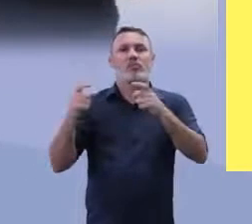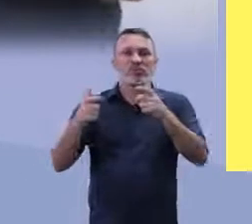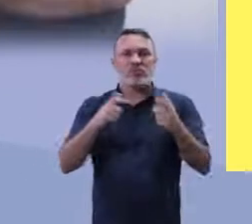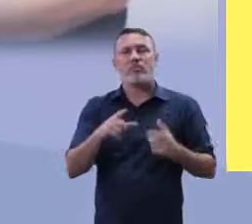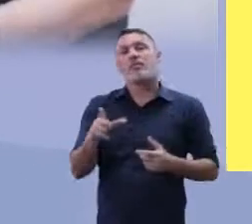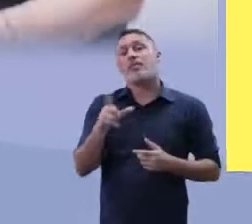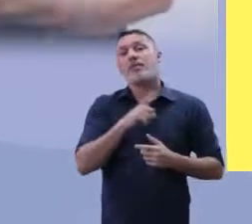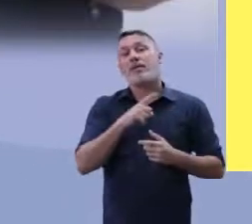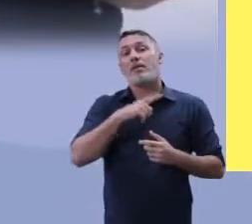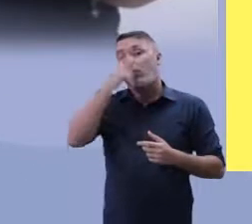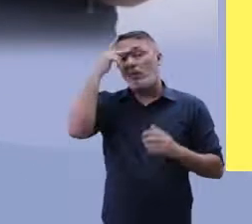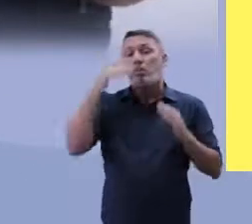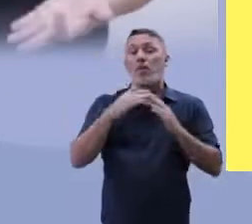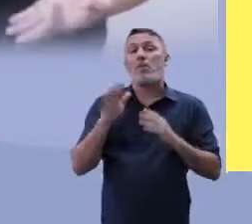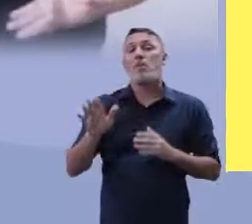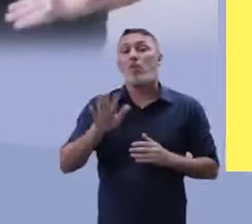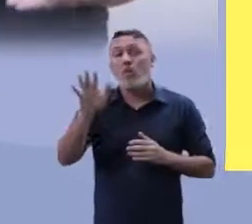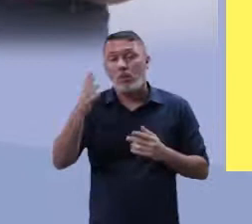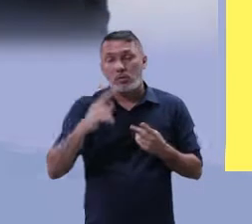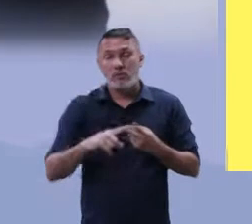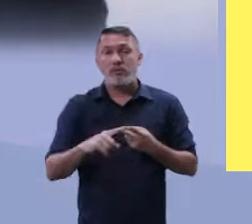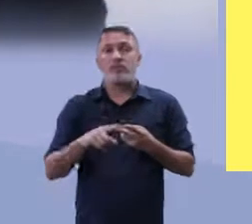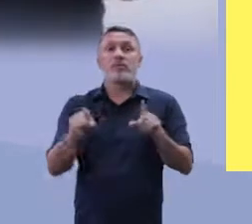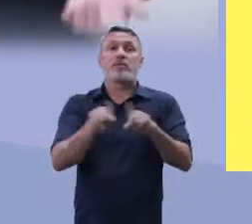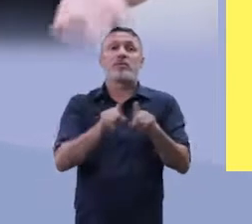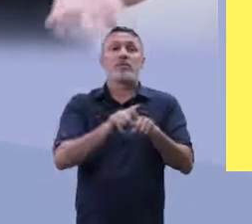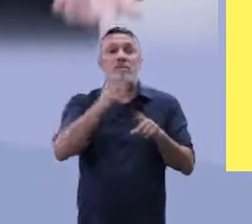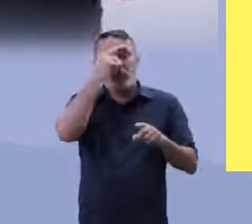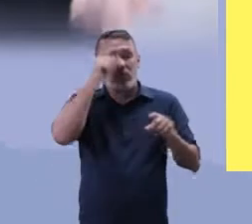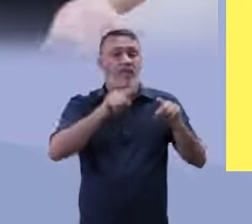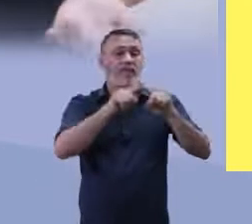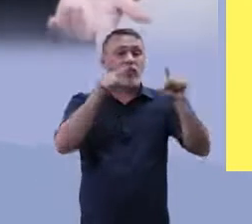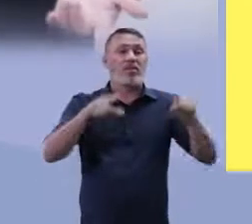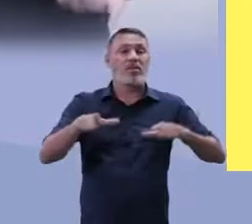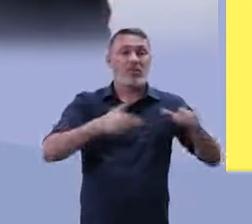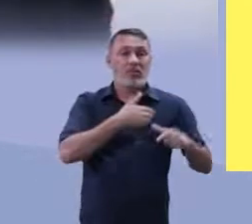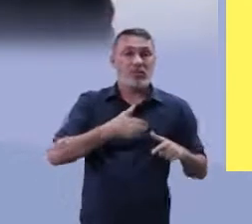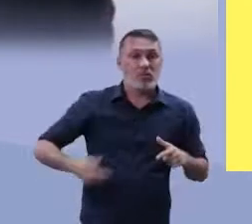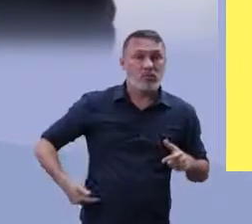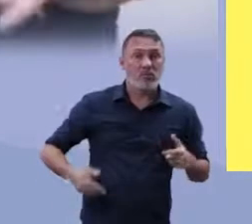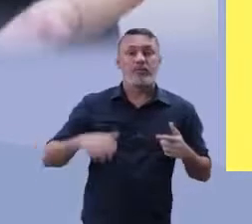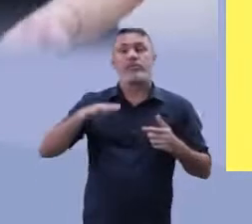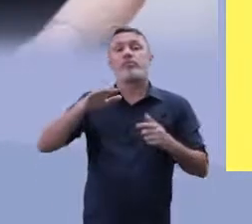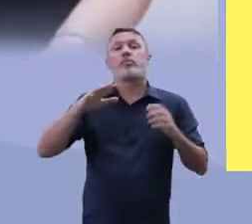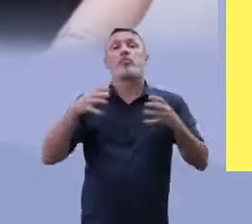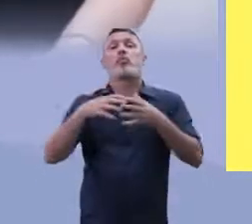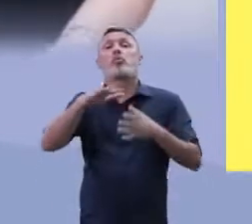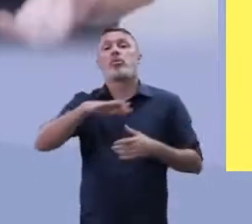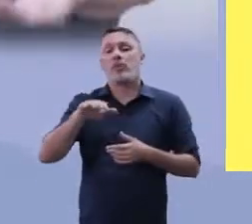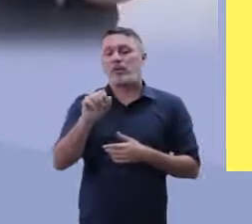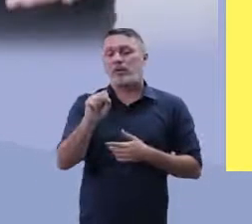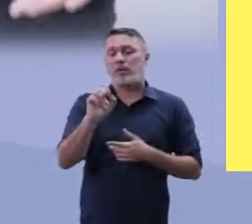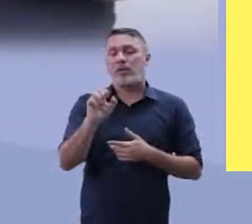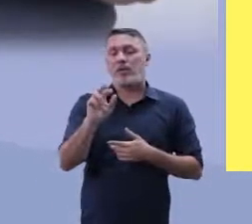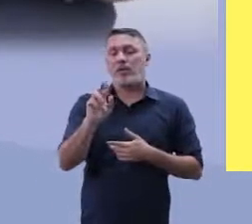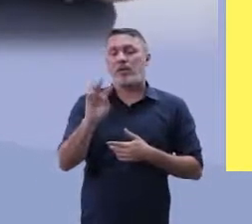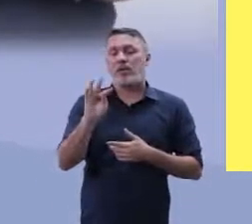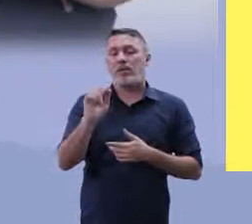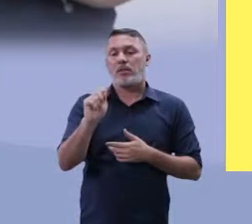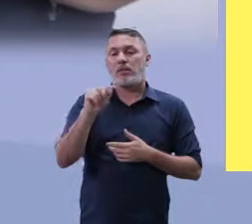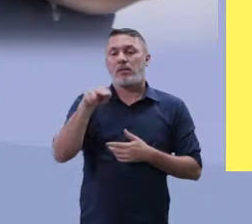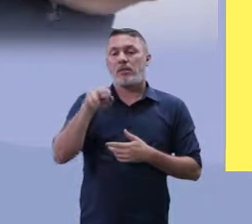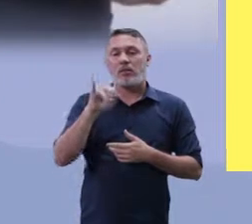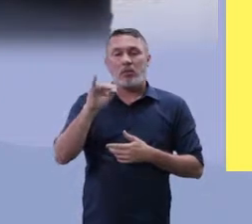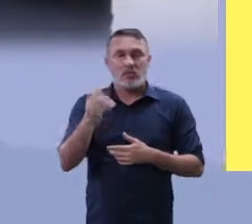urbanos, as pessoas que viviam nos morros, os funcionários públicos, o sertanejo,